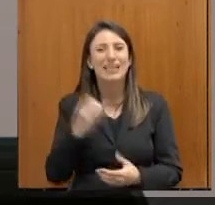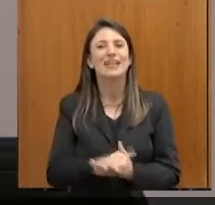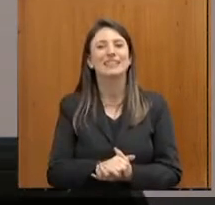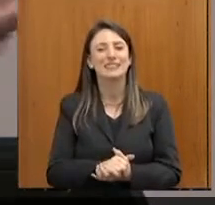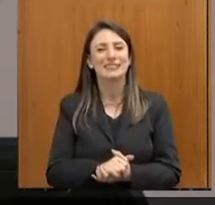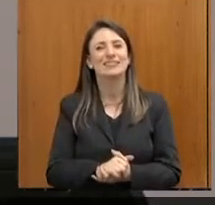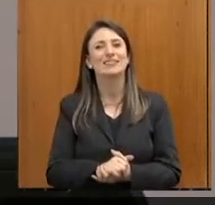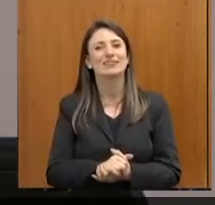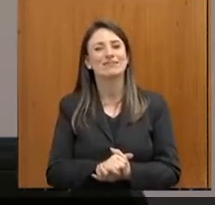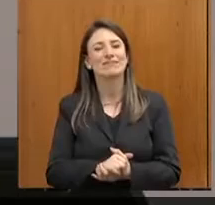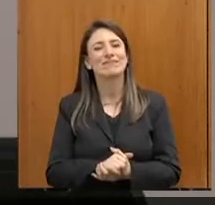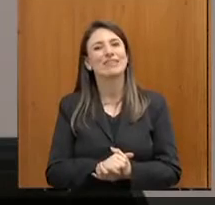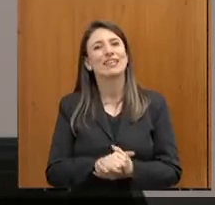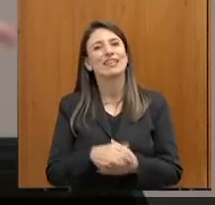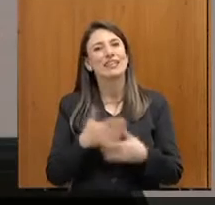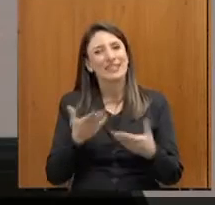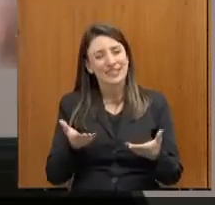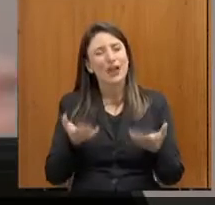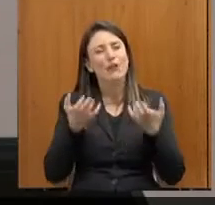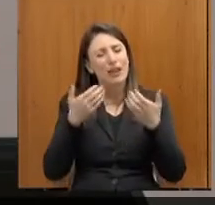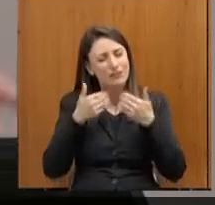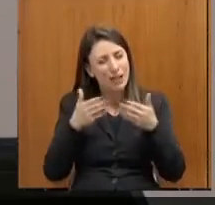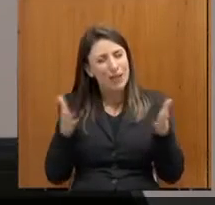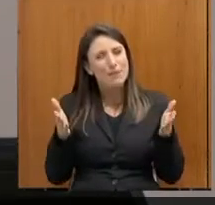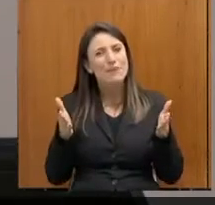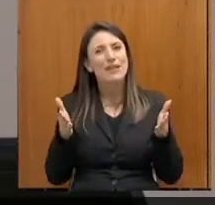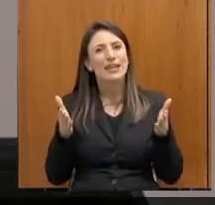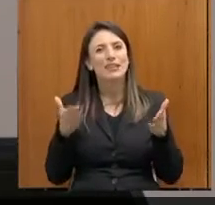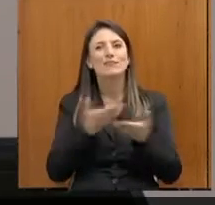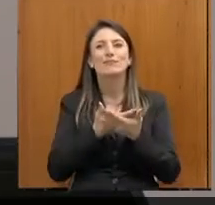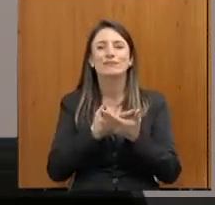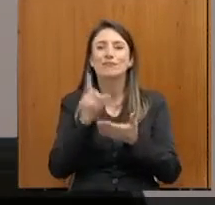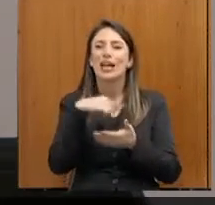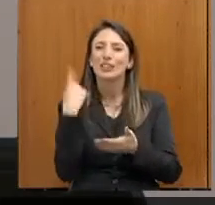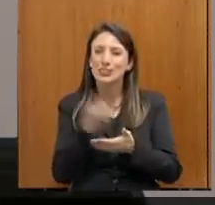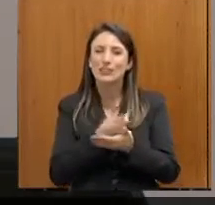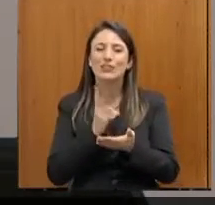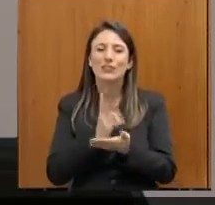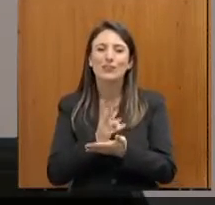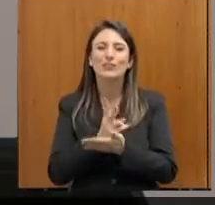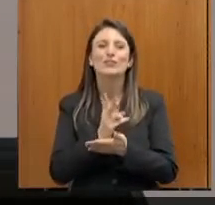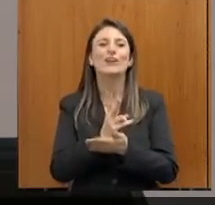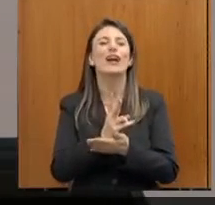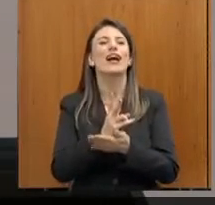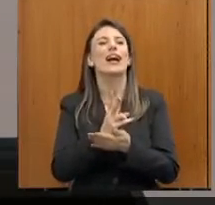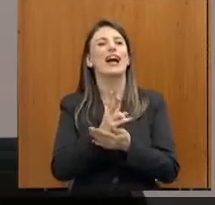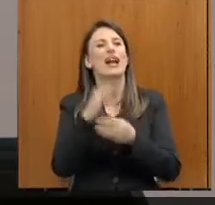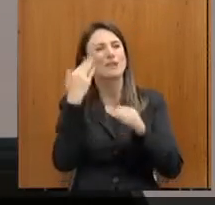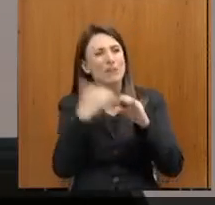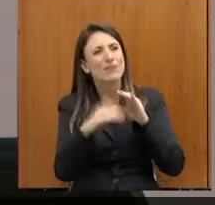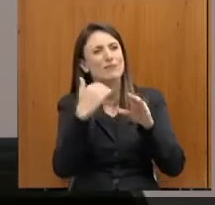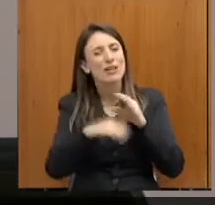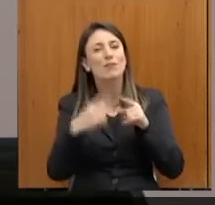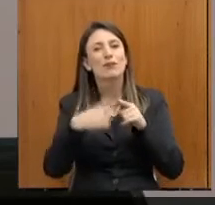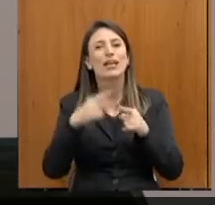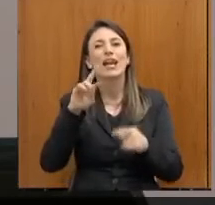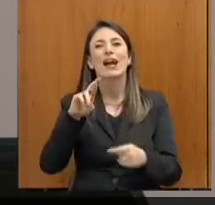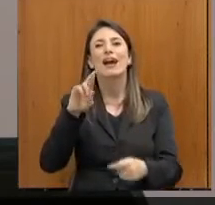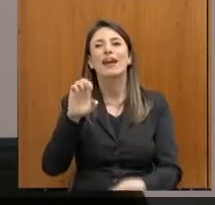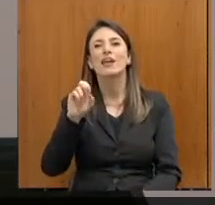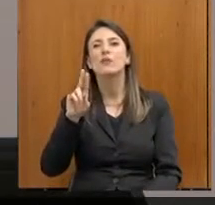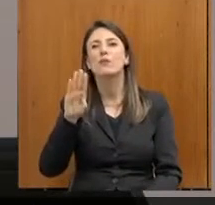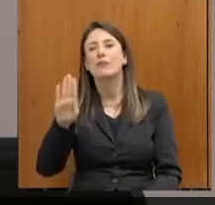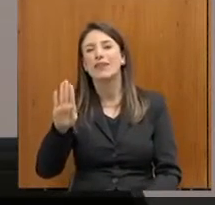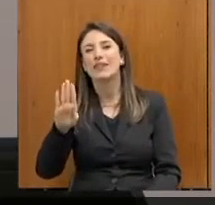isso fique aberto né você achou para que os municípios a gente possa continuar enviando porque o reuni realmente é uma